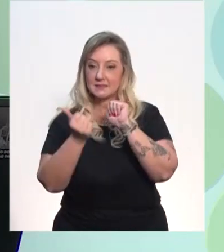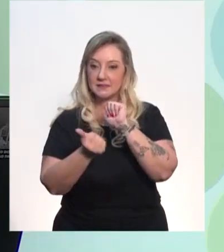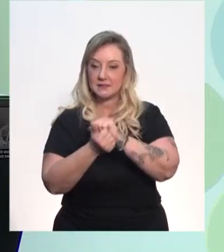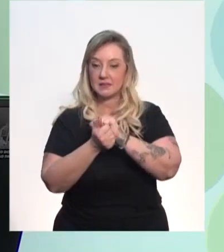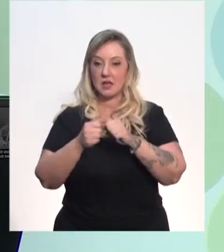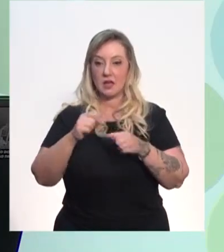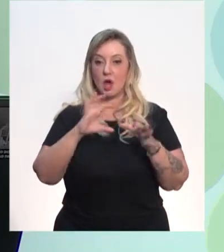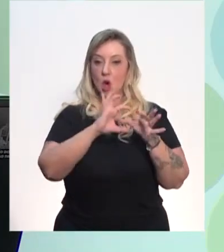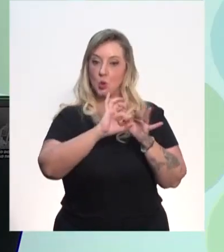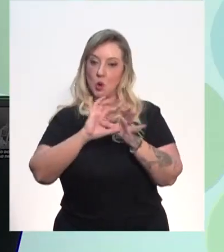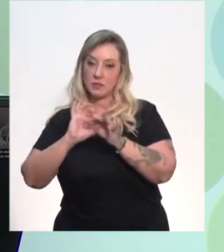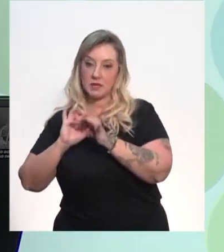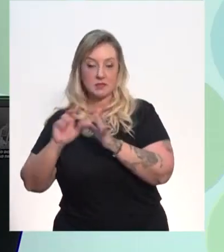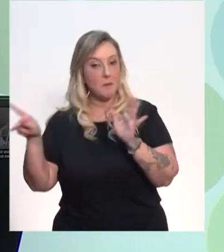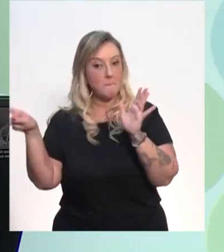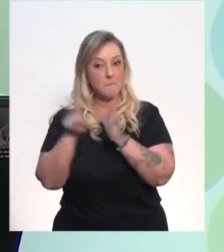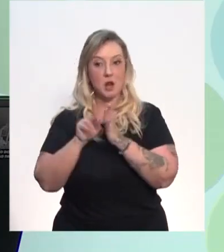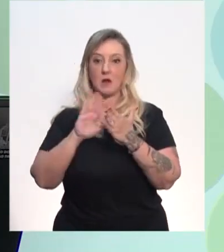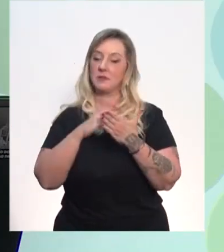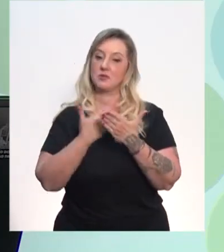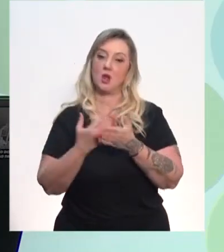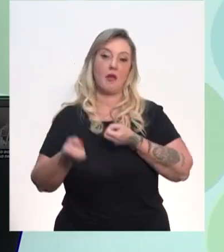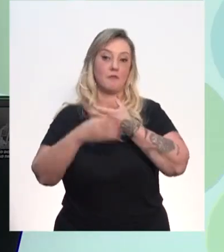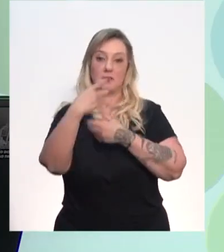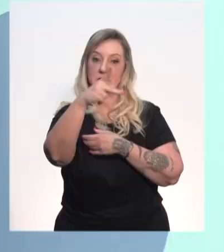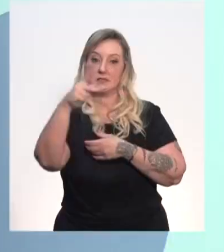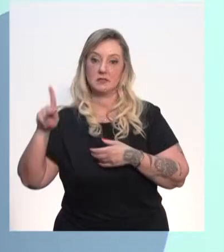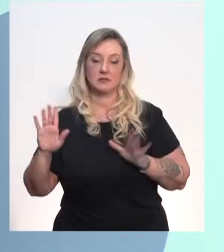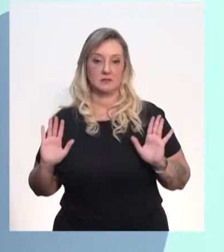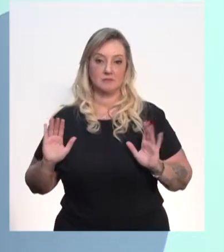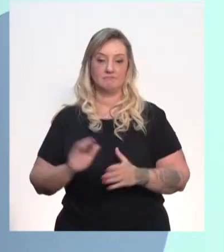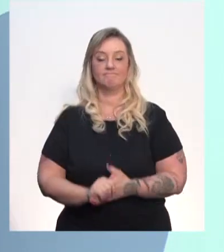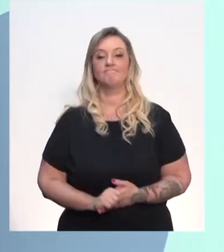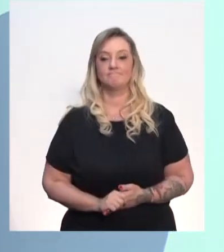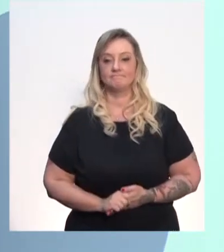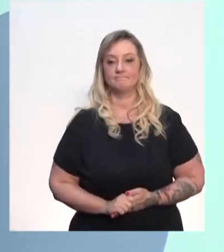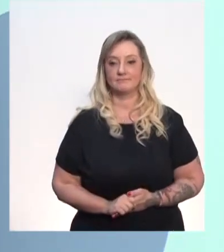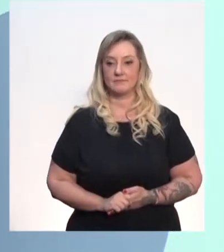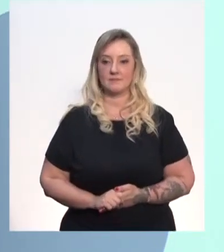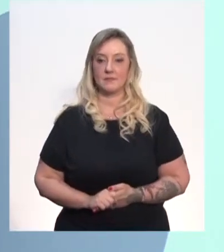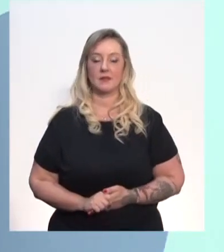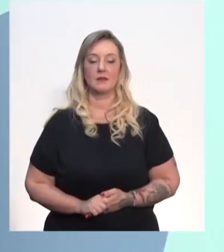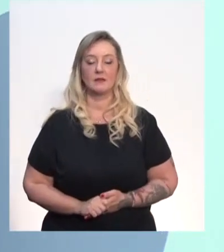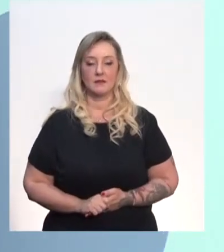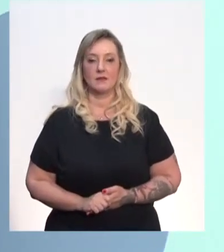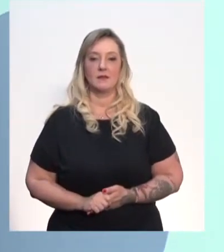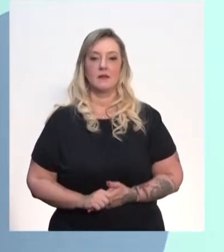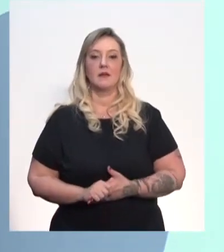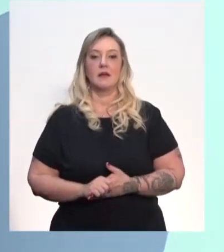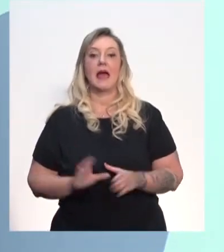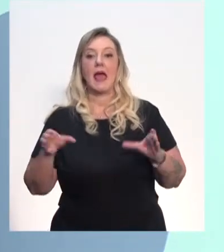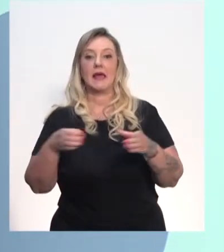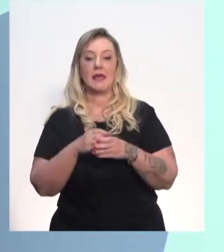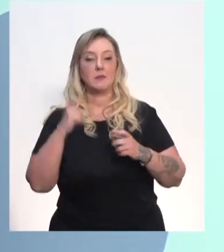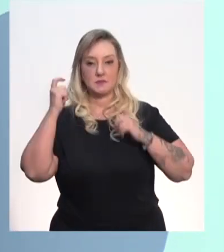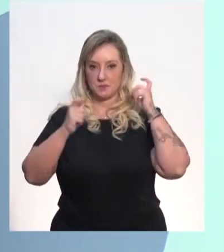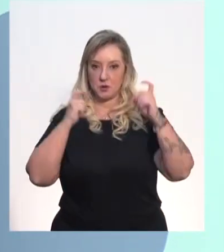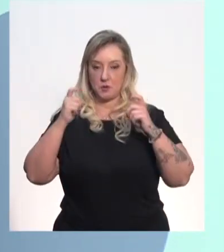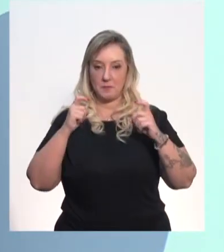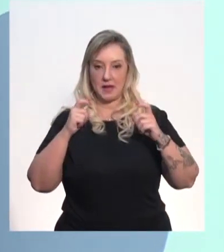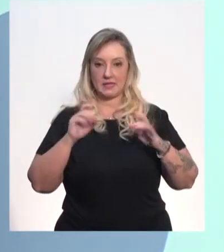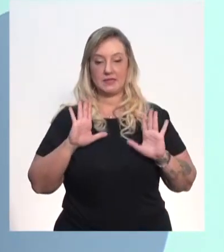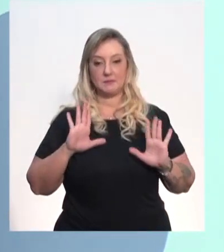aquelas, todas as habilidades são importantes, são essenciais, são muito importantes. Mas, para este momento, a gente pensou em algumas habilidades